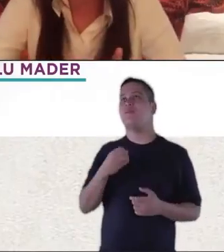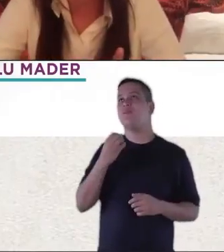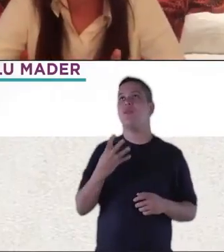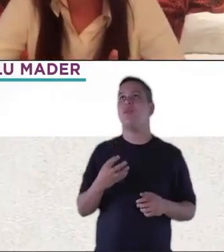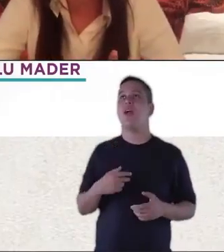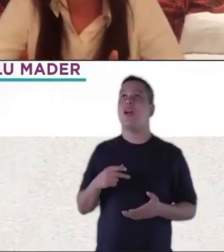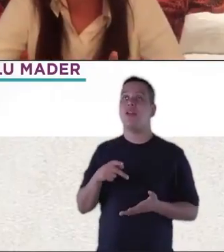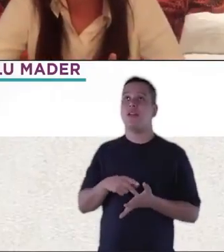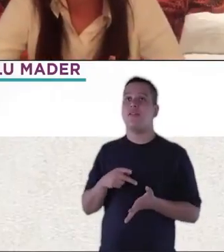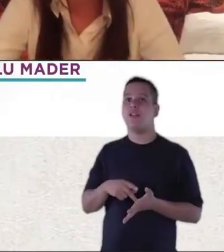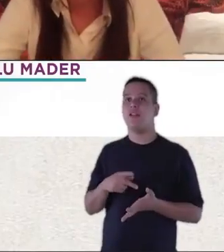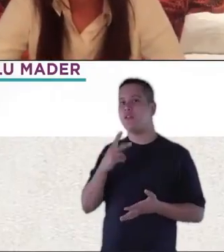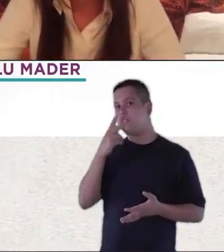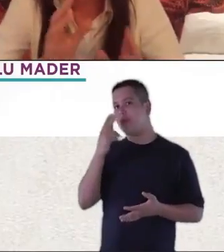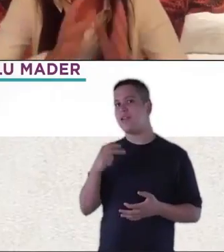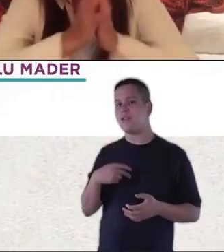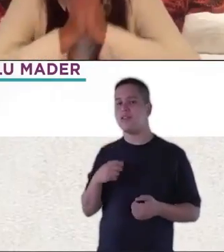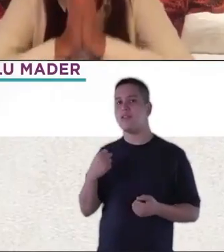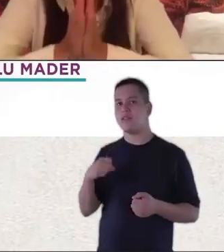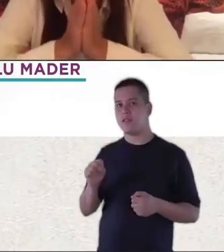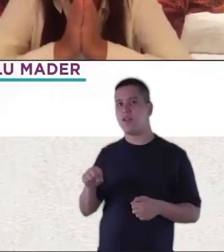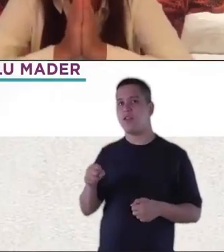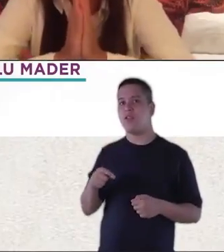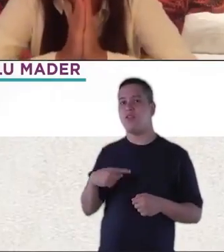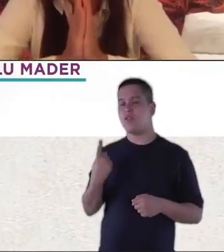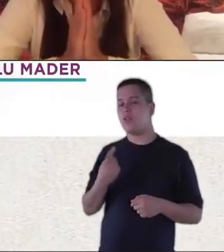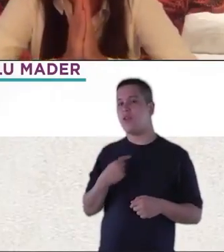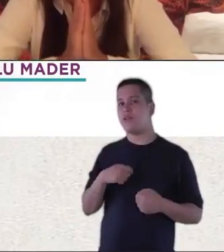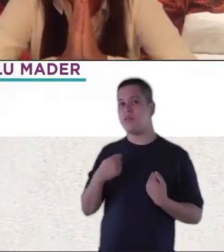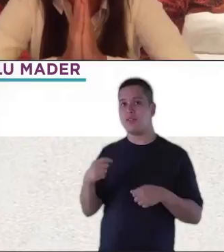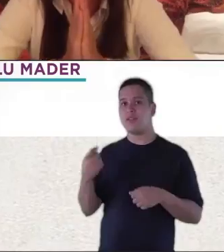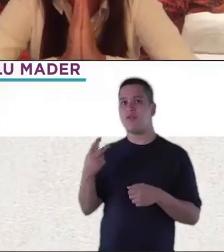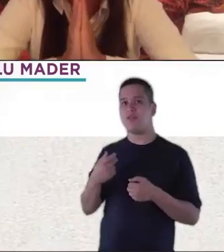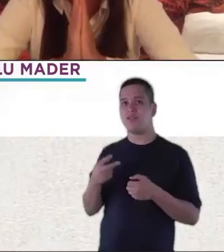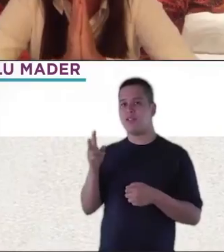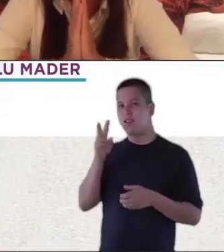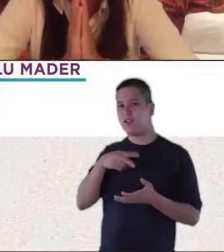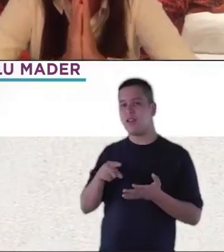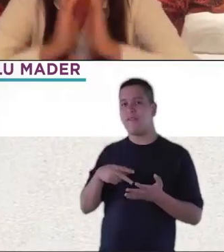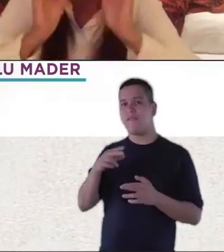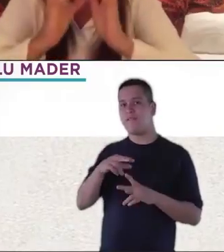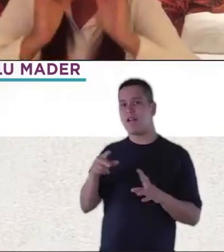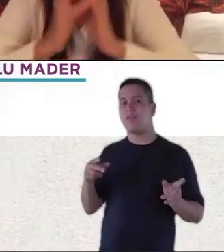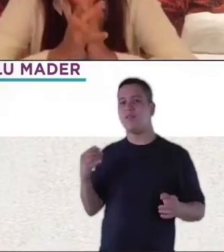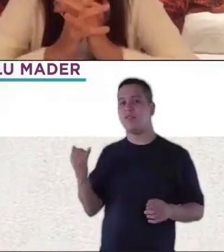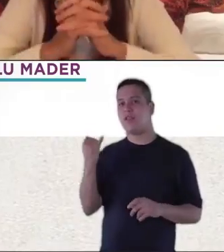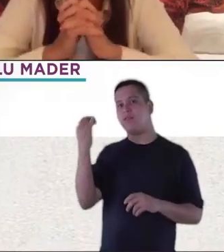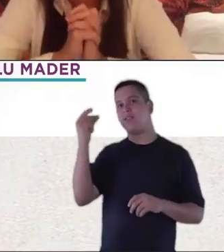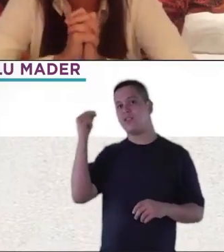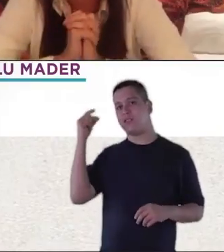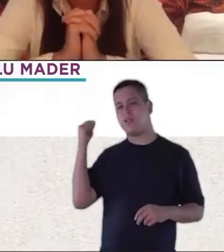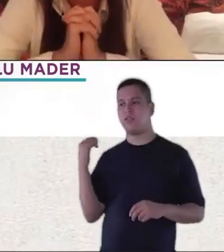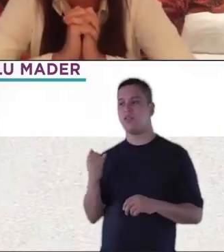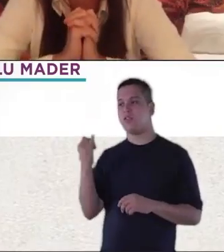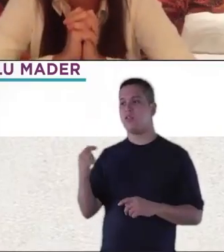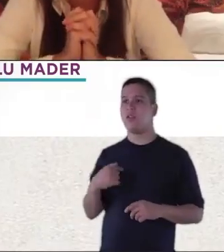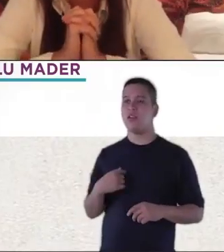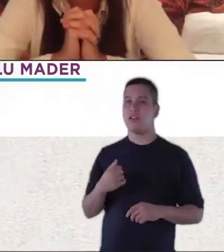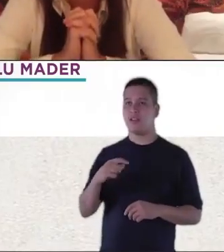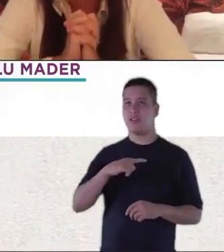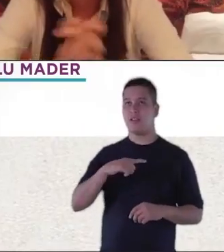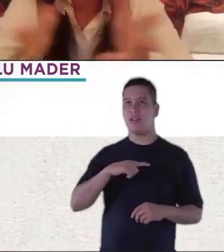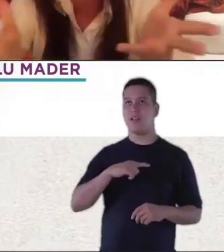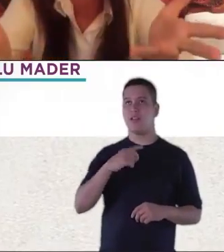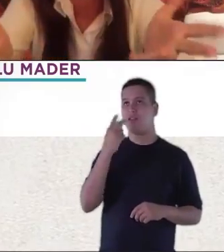uma dívida com os clássicos, eu queria citar aqui 2 livros do começo do meu trabalho, que estão muito ligados assim, a